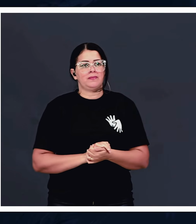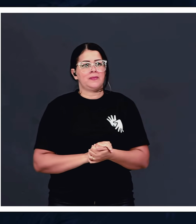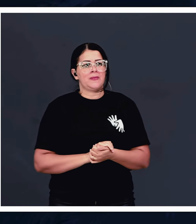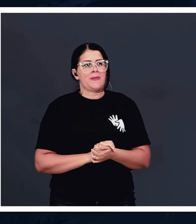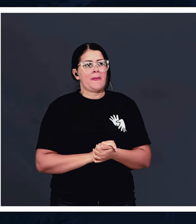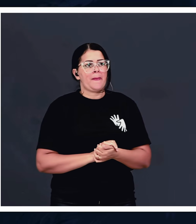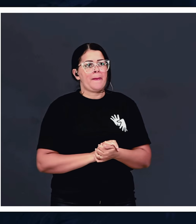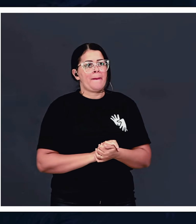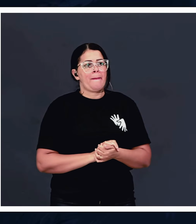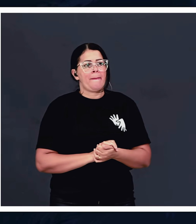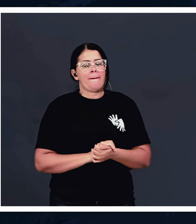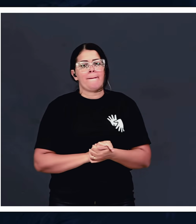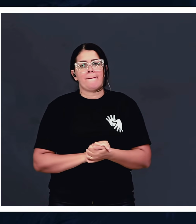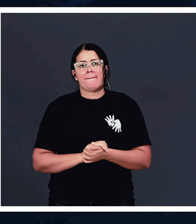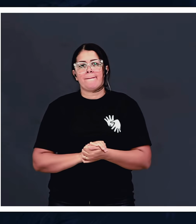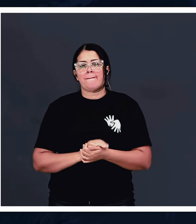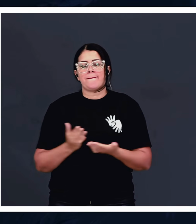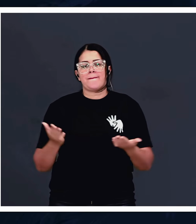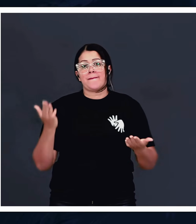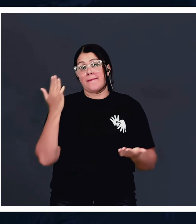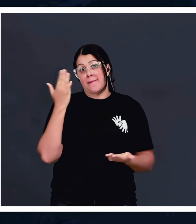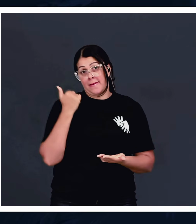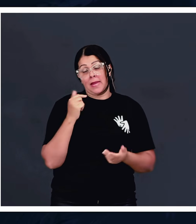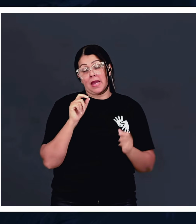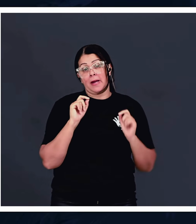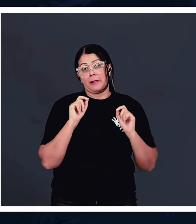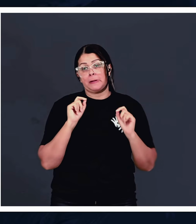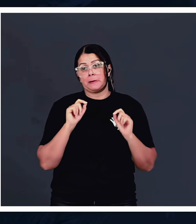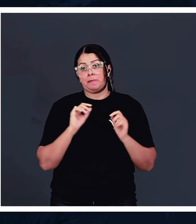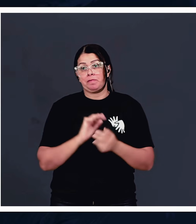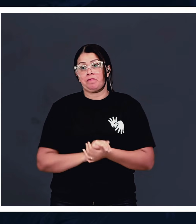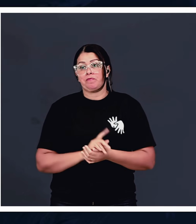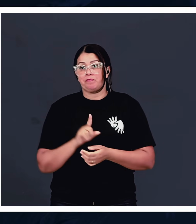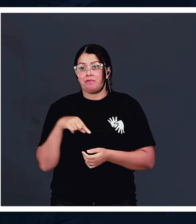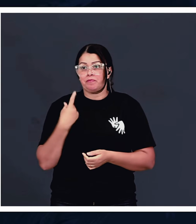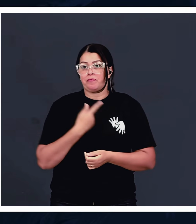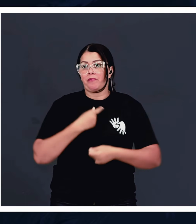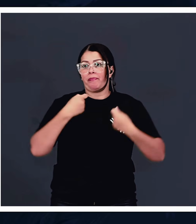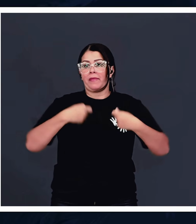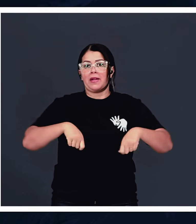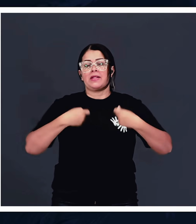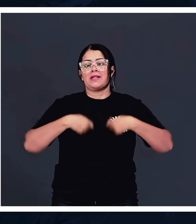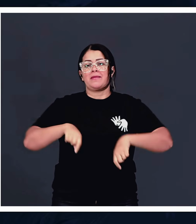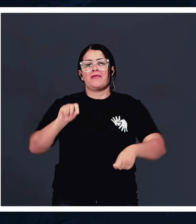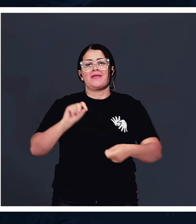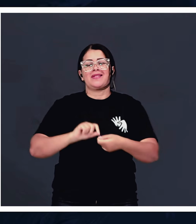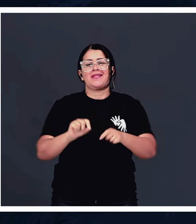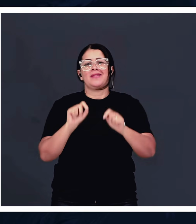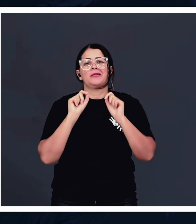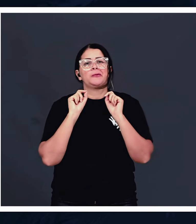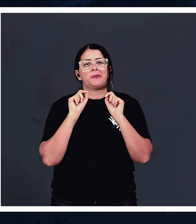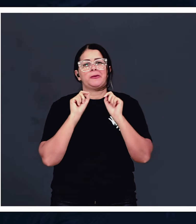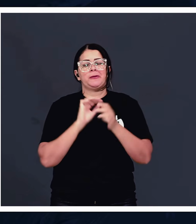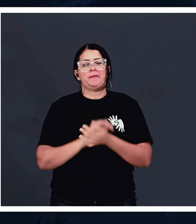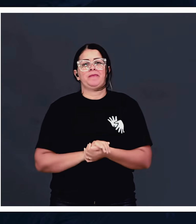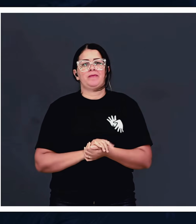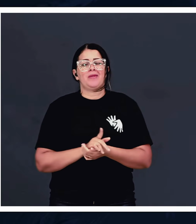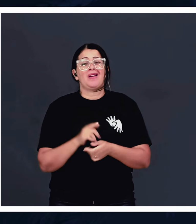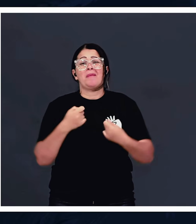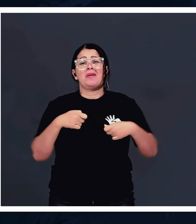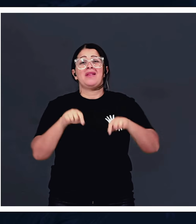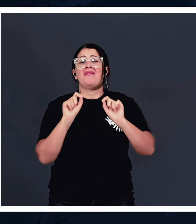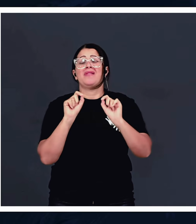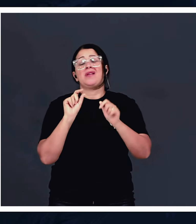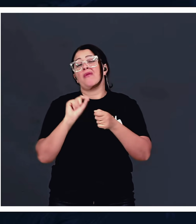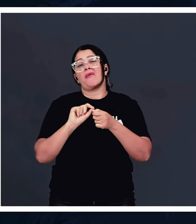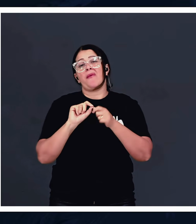E sabendo disso, amados, nós precisamos fazer algo, O que é